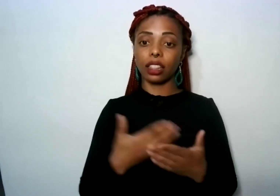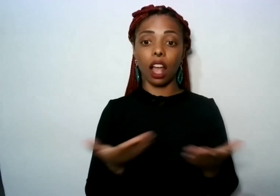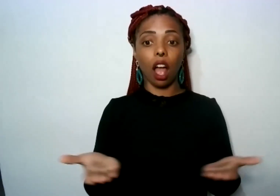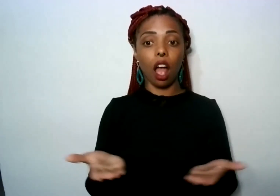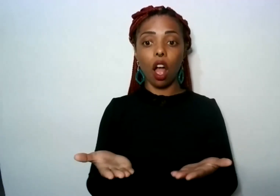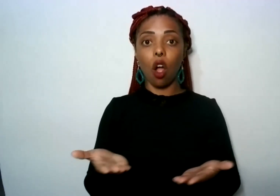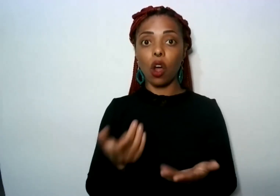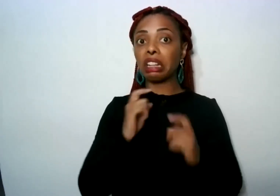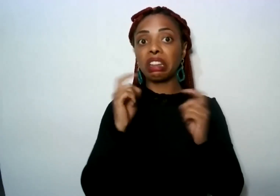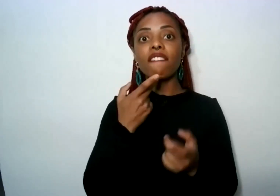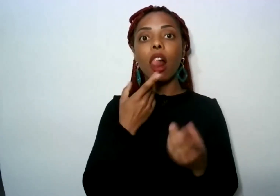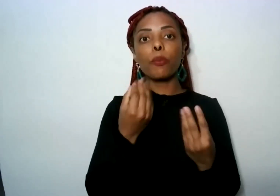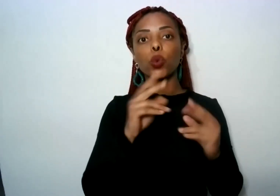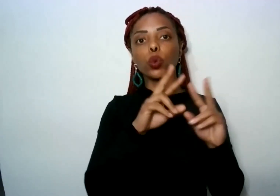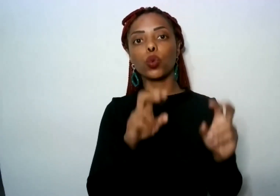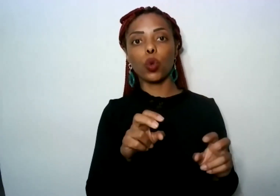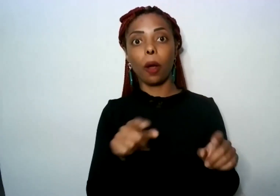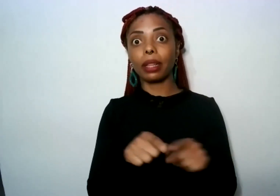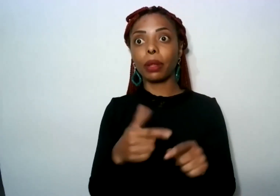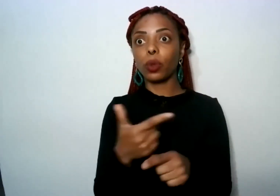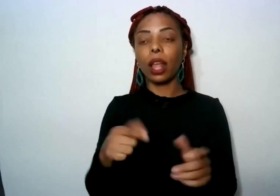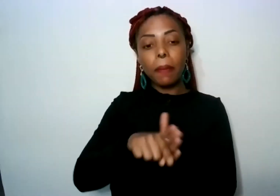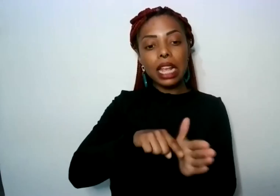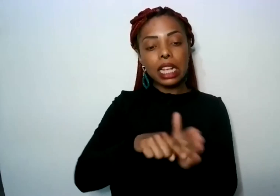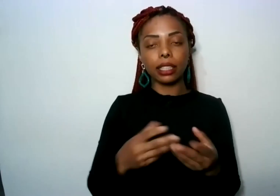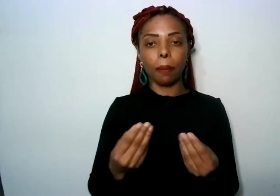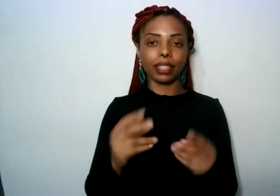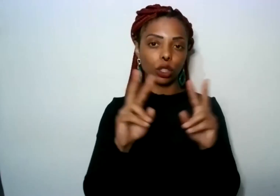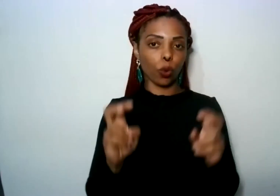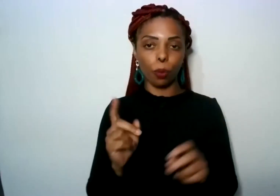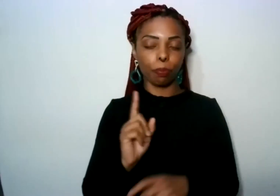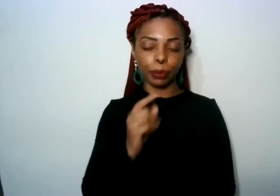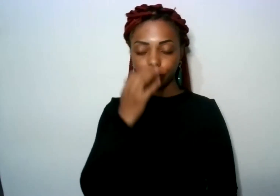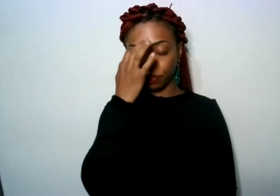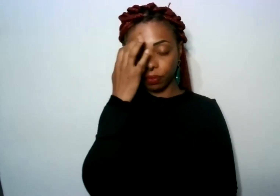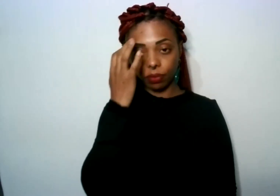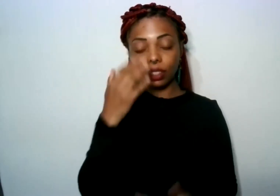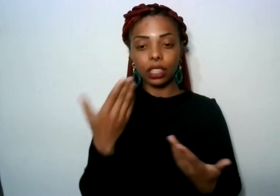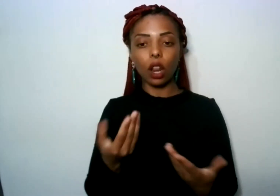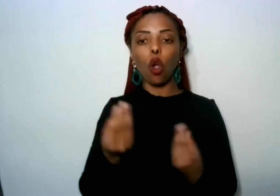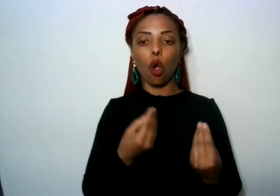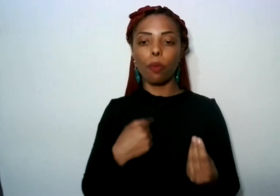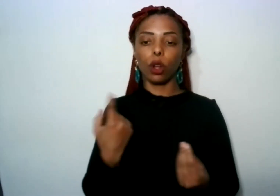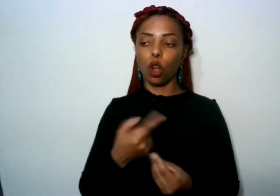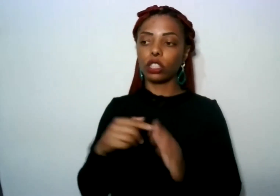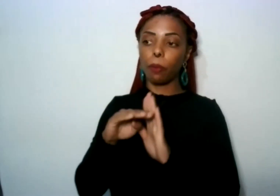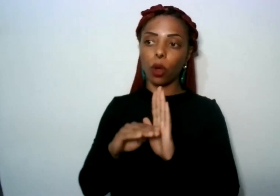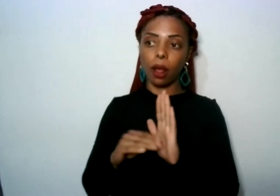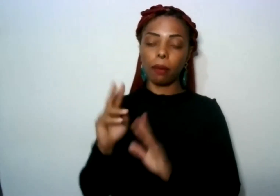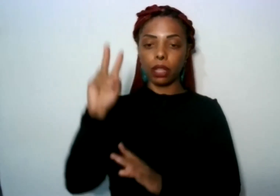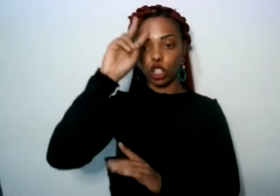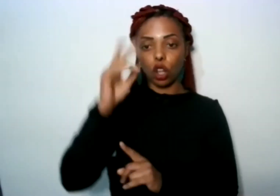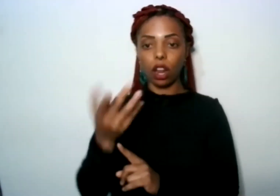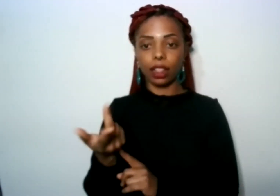abordadas e tão esmiuçadas né e eu acho que isso da gente estar no programa de história da arte possibilita também